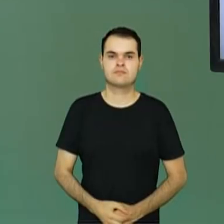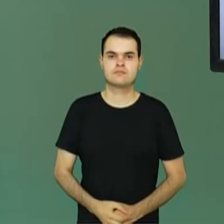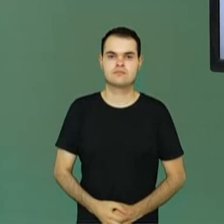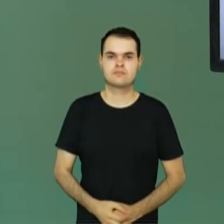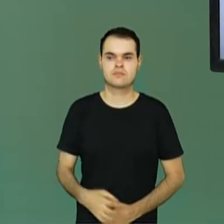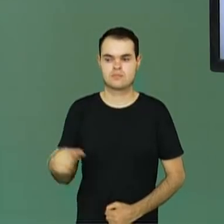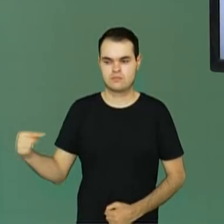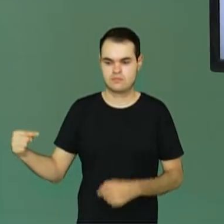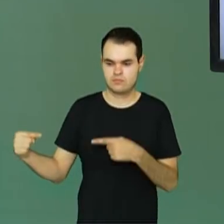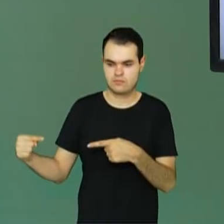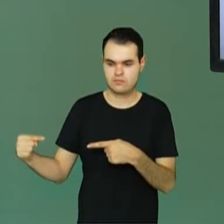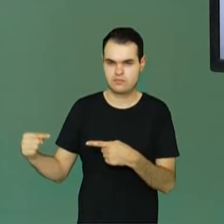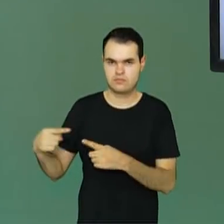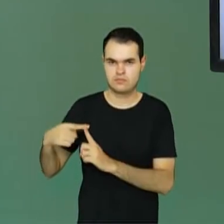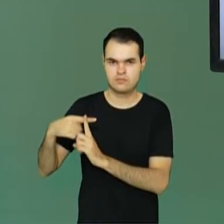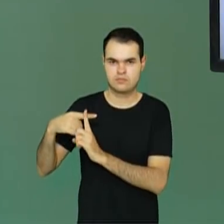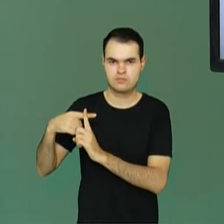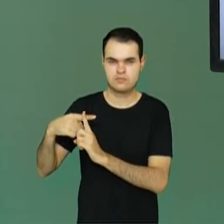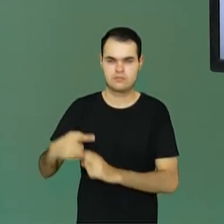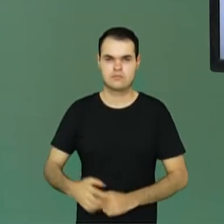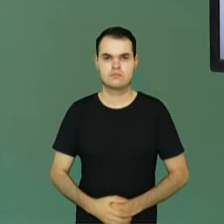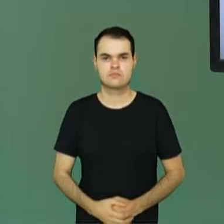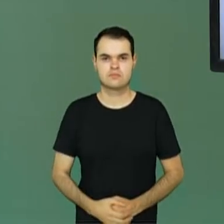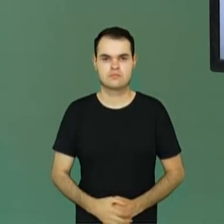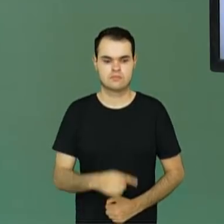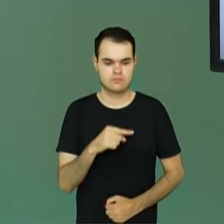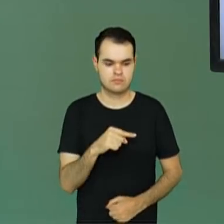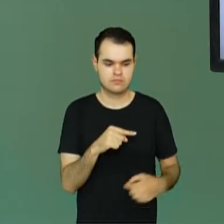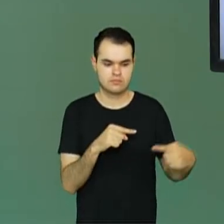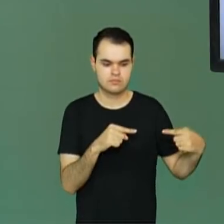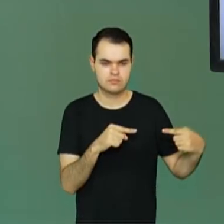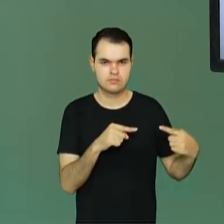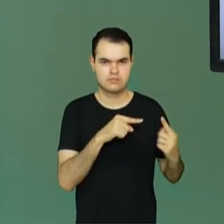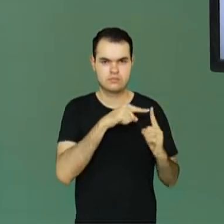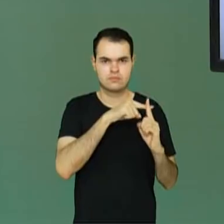menos com menos é mais e menos com menos é mais.